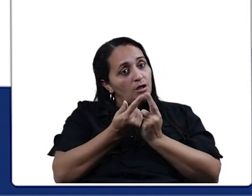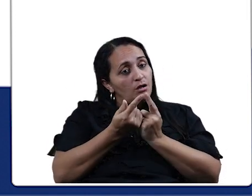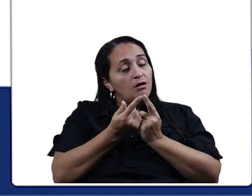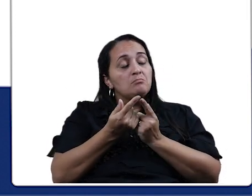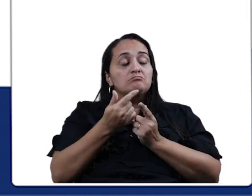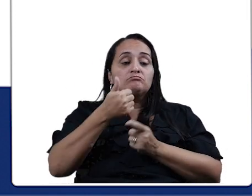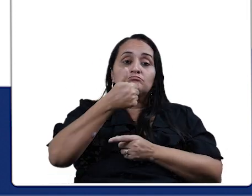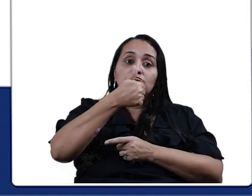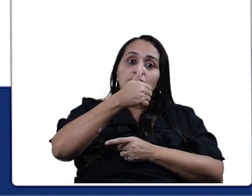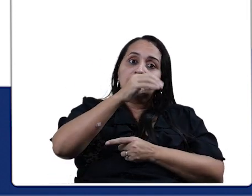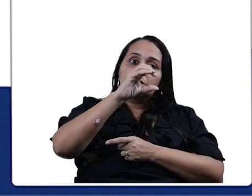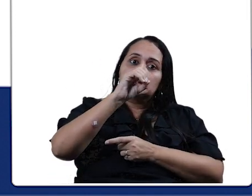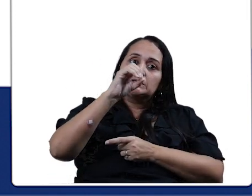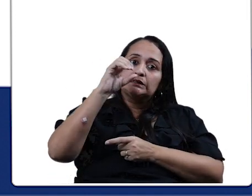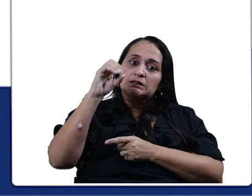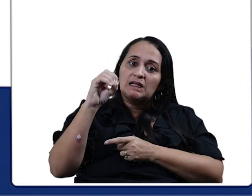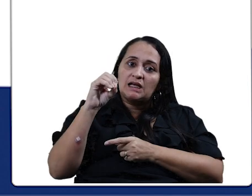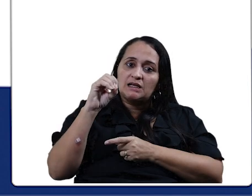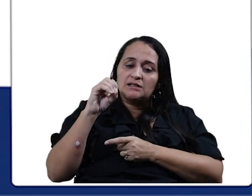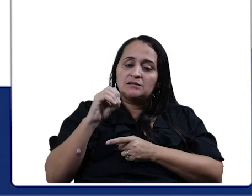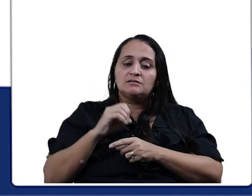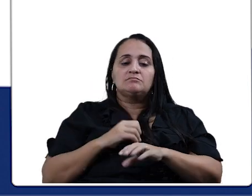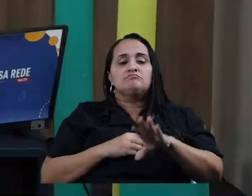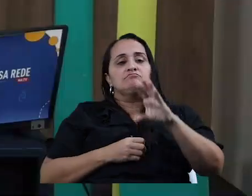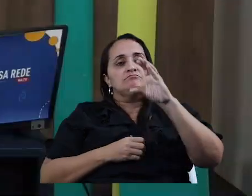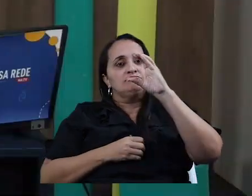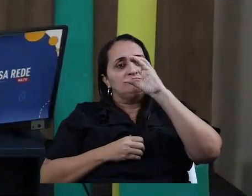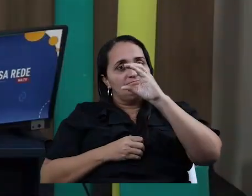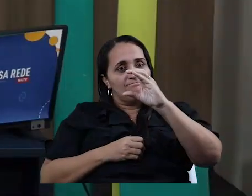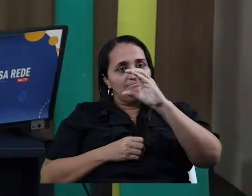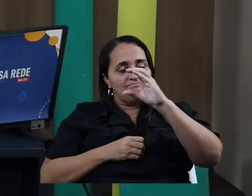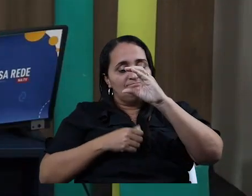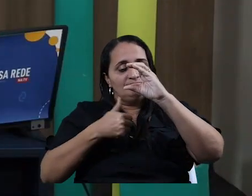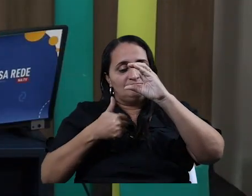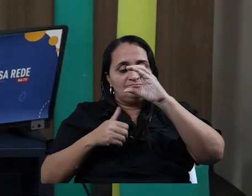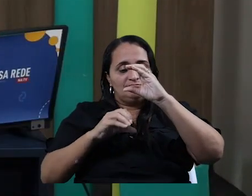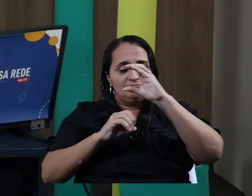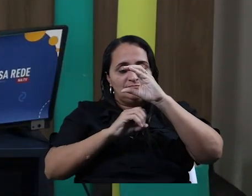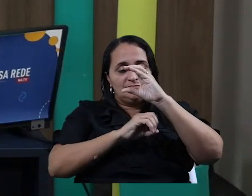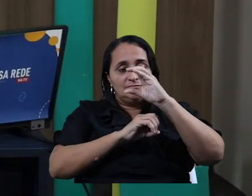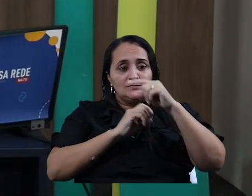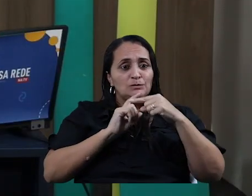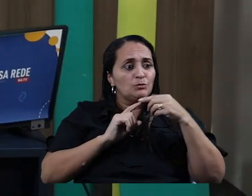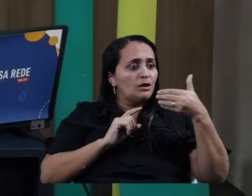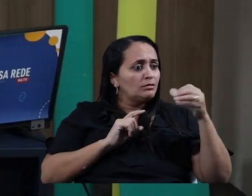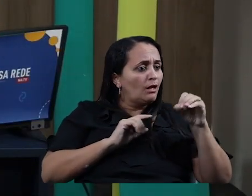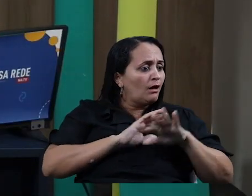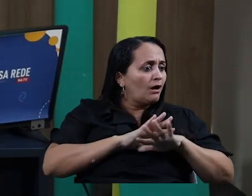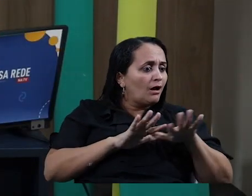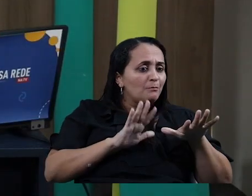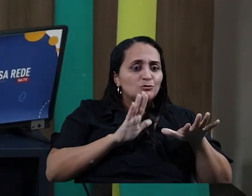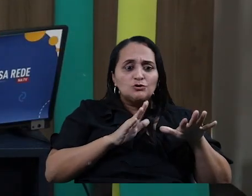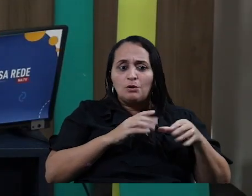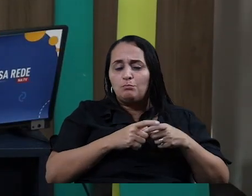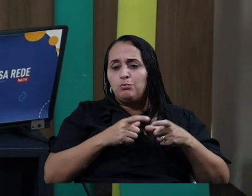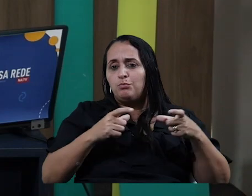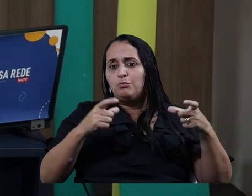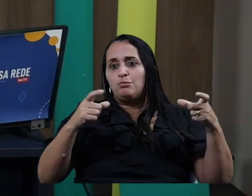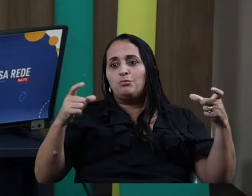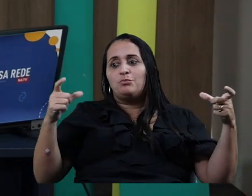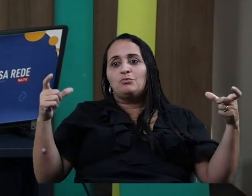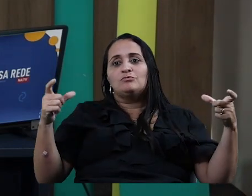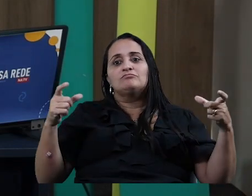as centenas. Ou seja, ele viu que 10 não estava dando mais, então ele resolveu